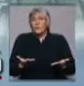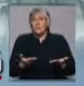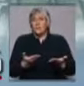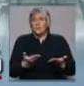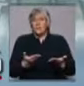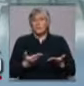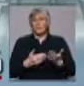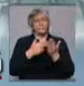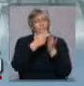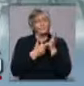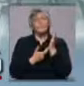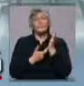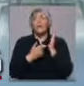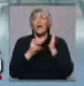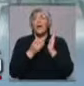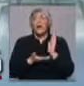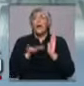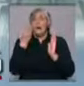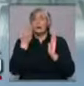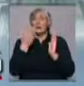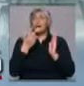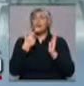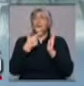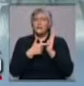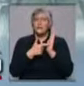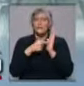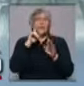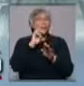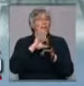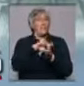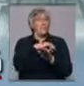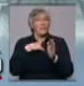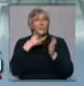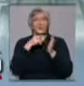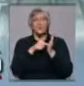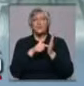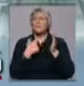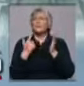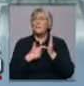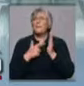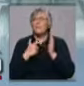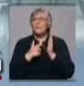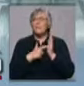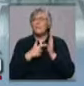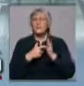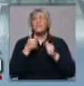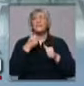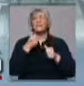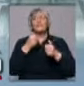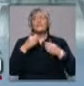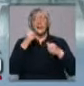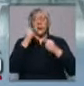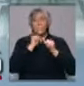Na nota de alta, a Cluís teve, entretanto, acesso à médica que a preencheu destaca a necessidade de se fazer uma autópsia para